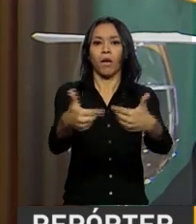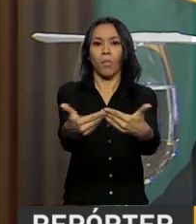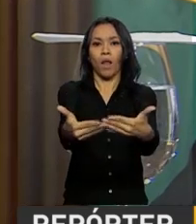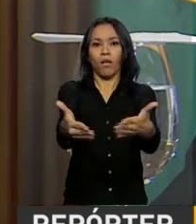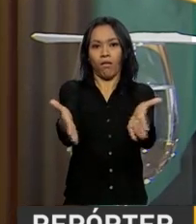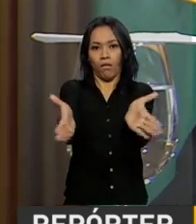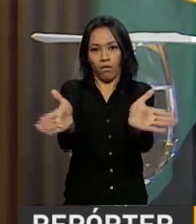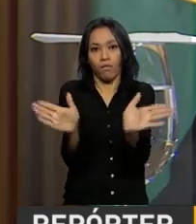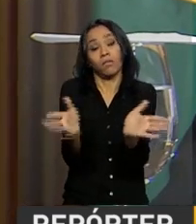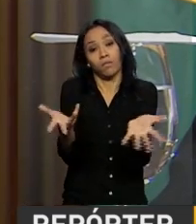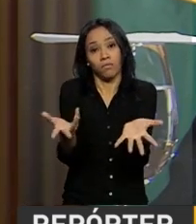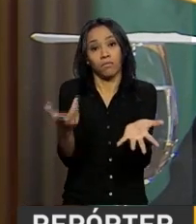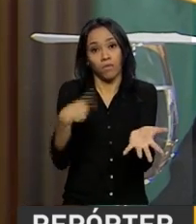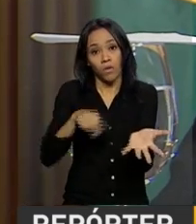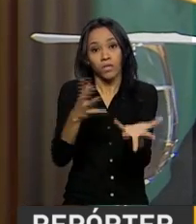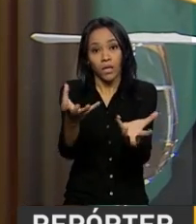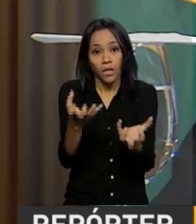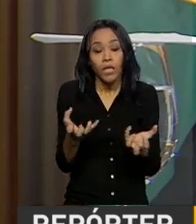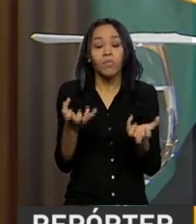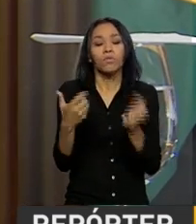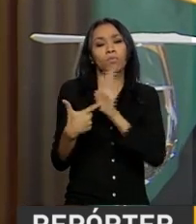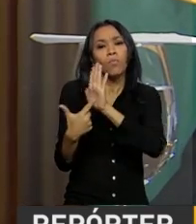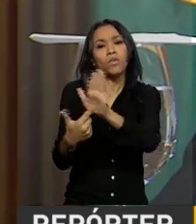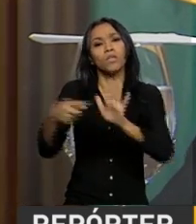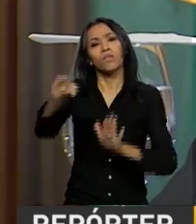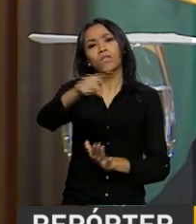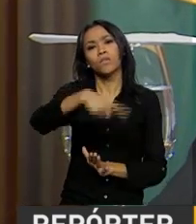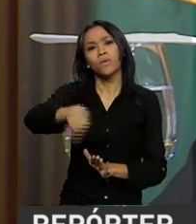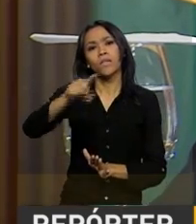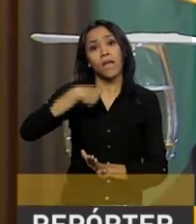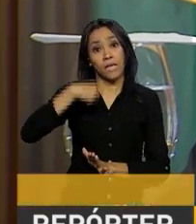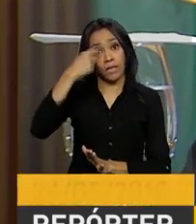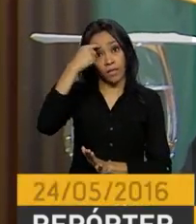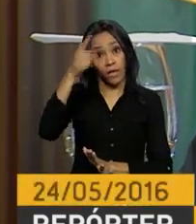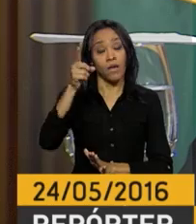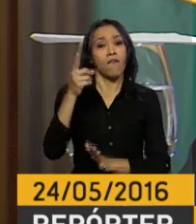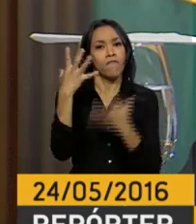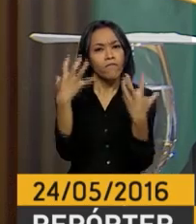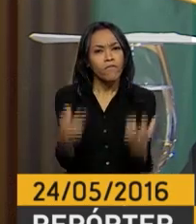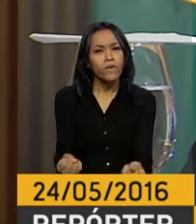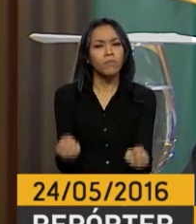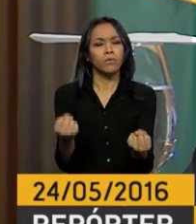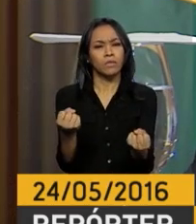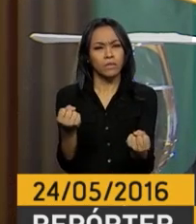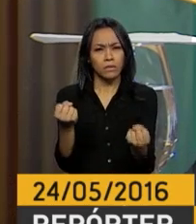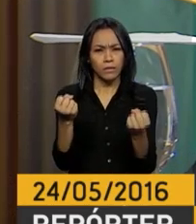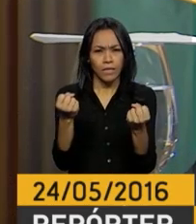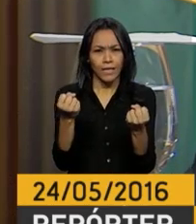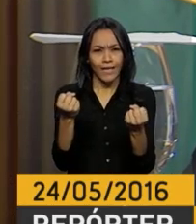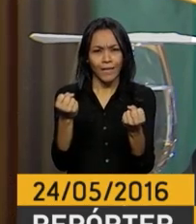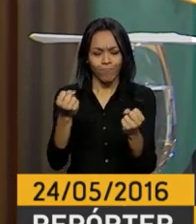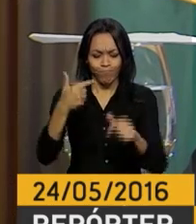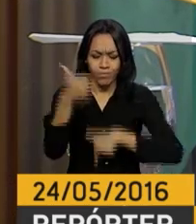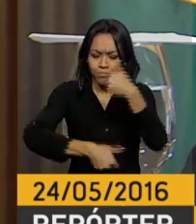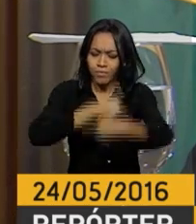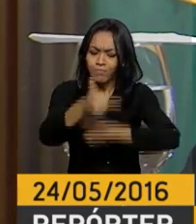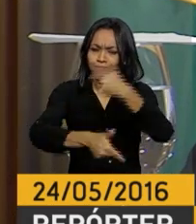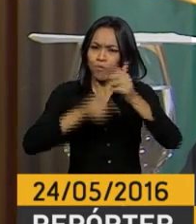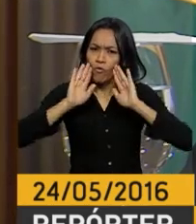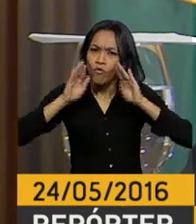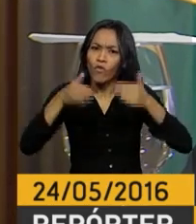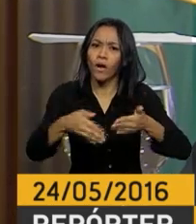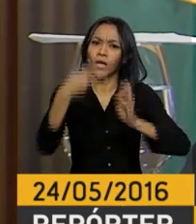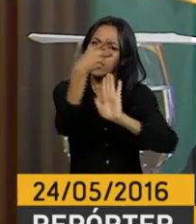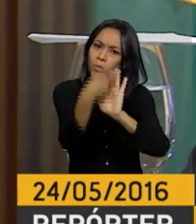nós queremos muito transmitir aos senhores esta ideia. Vamos tentar priorizar esse projeto de maneira que